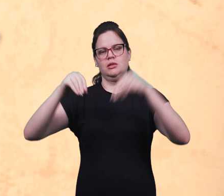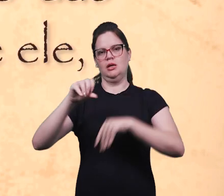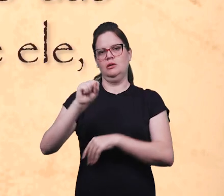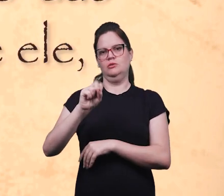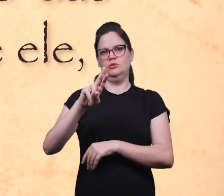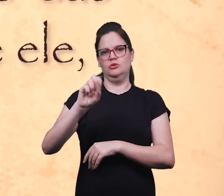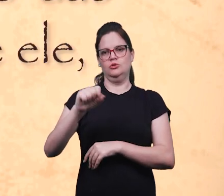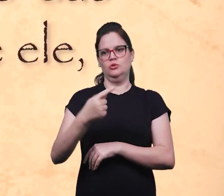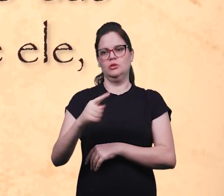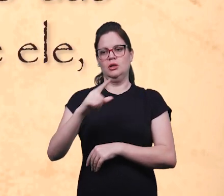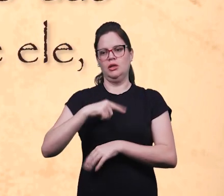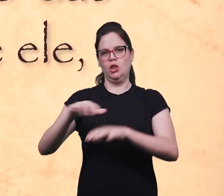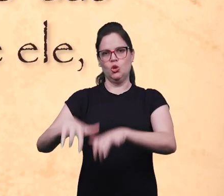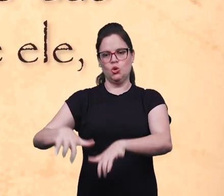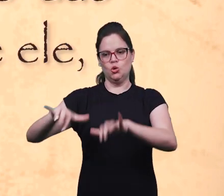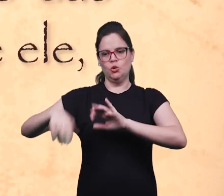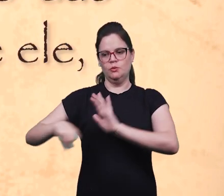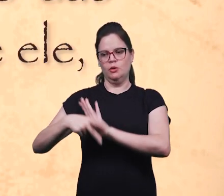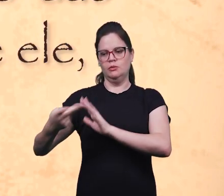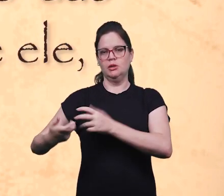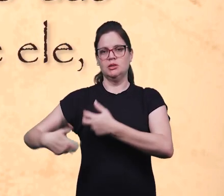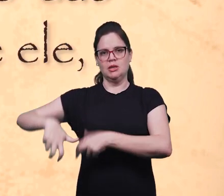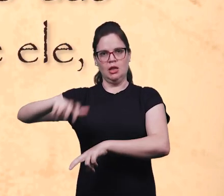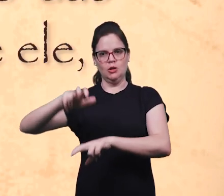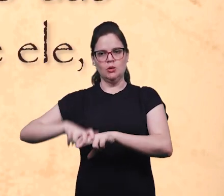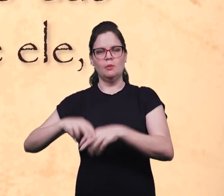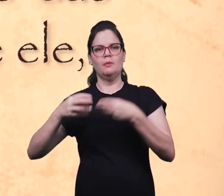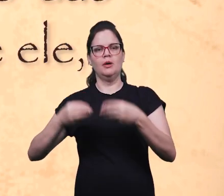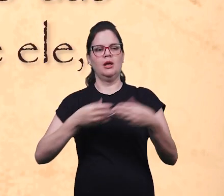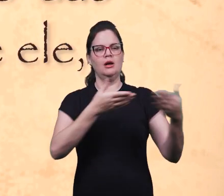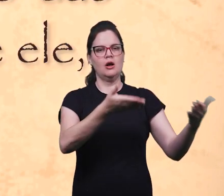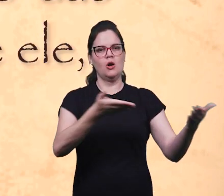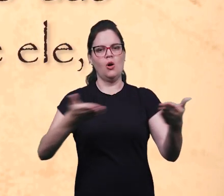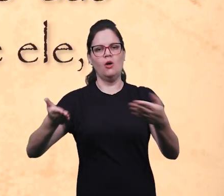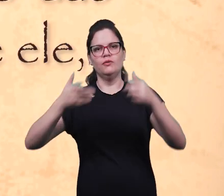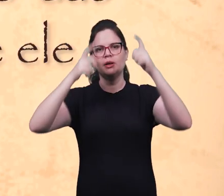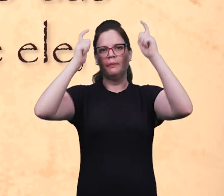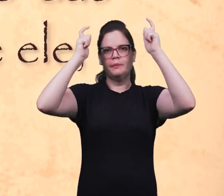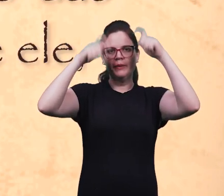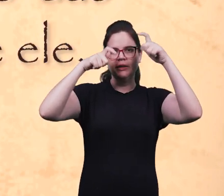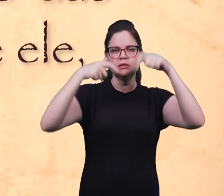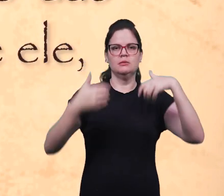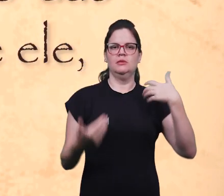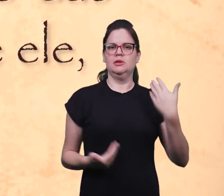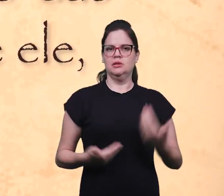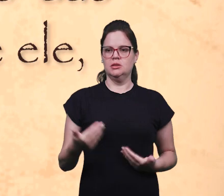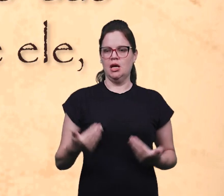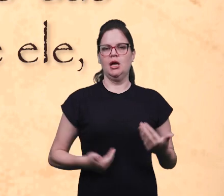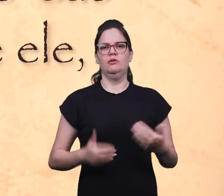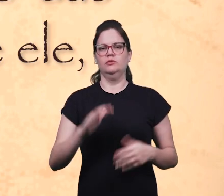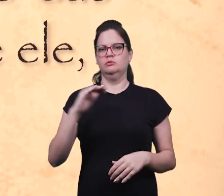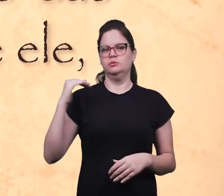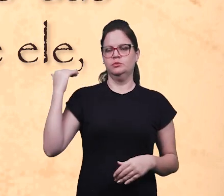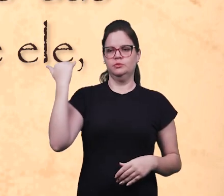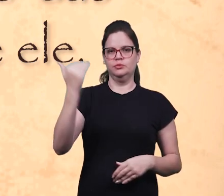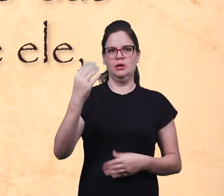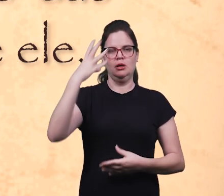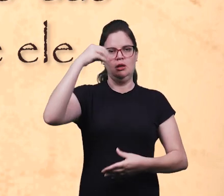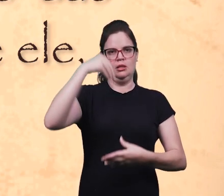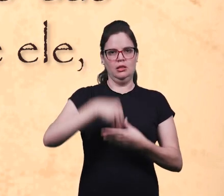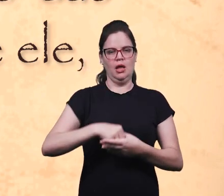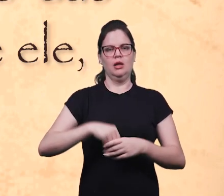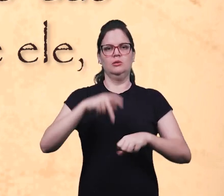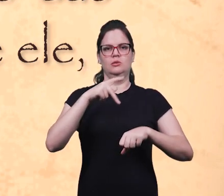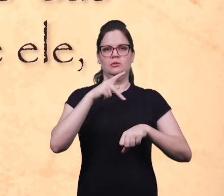Suzã. No 3º ano do seu reinado fez um convite a todos os seus príncipes, seus servos, o poder da Pérsia e